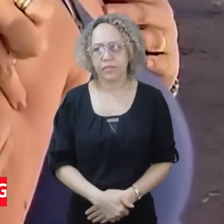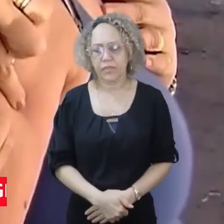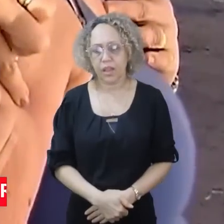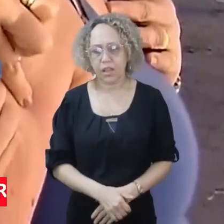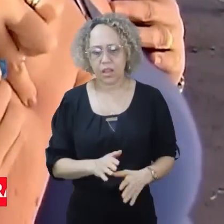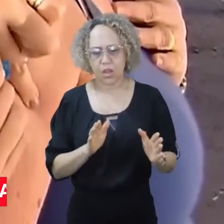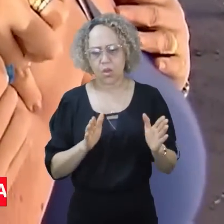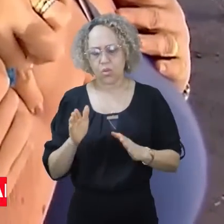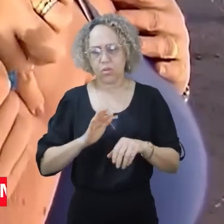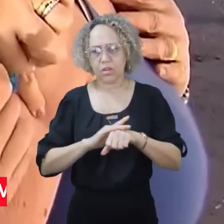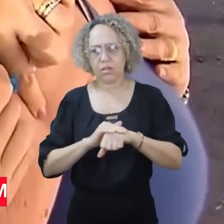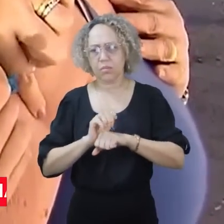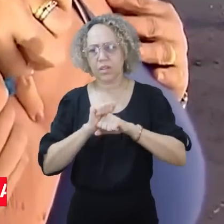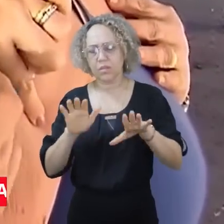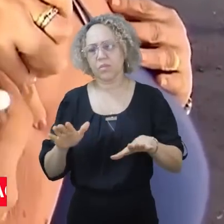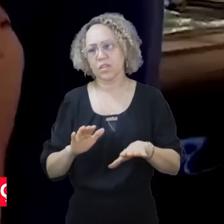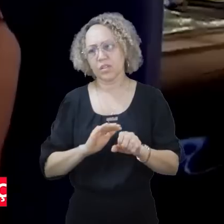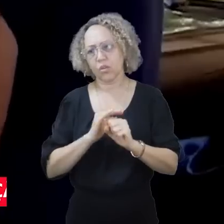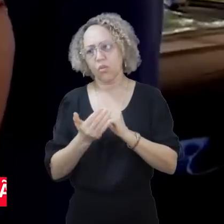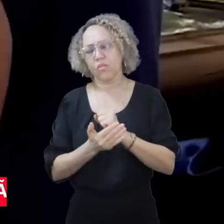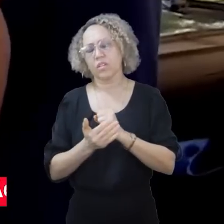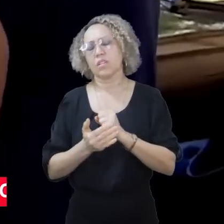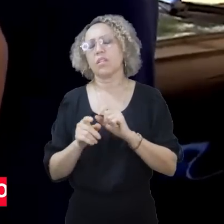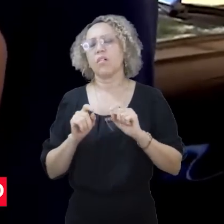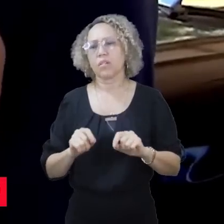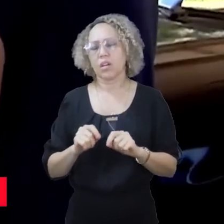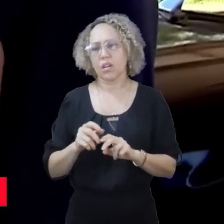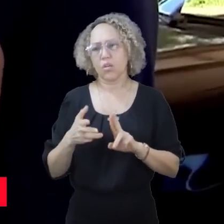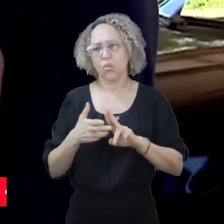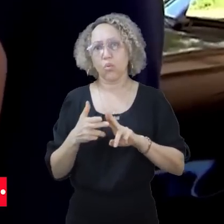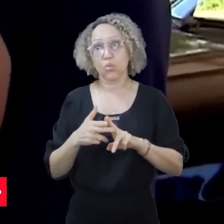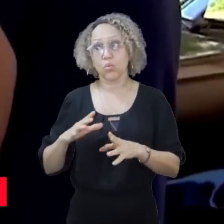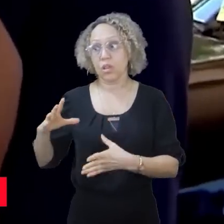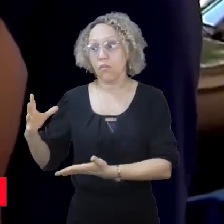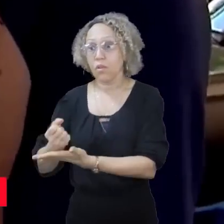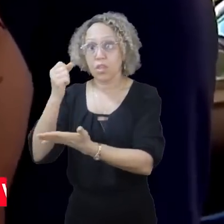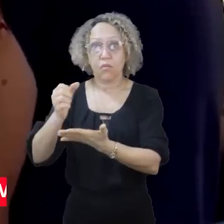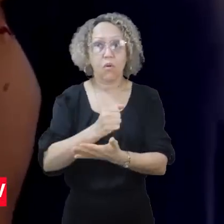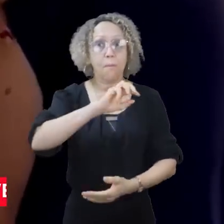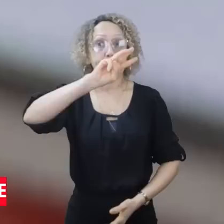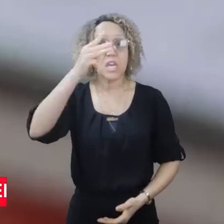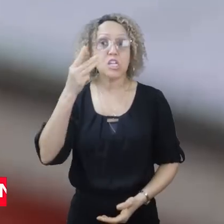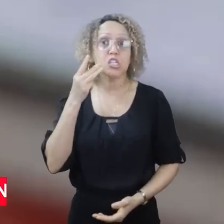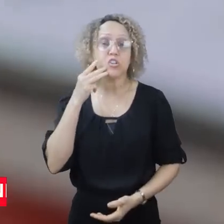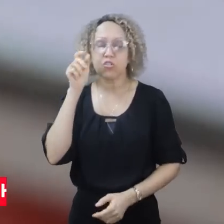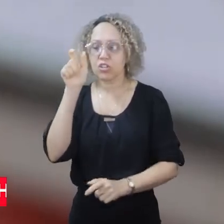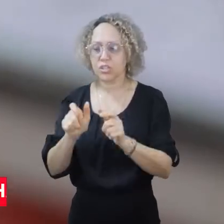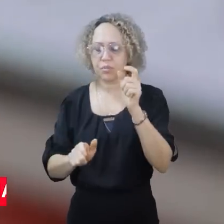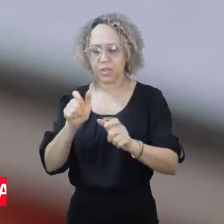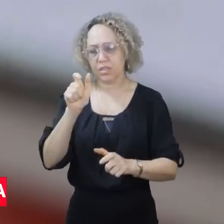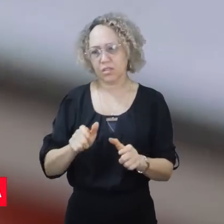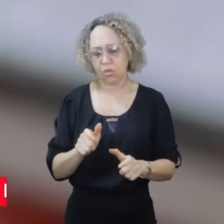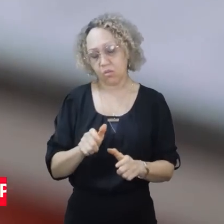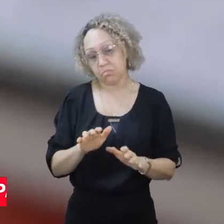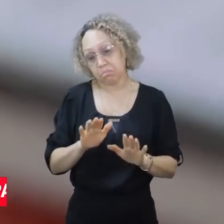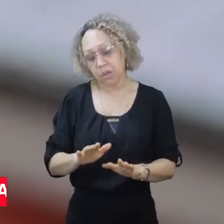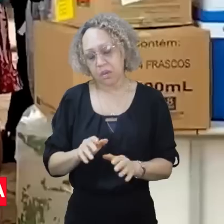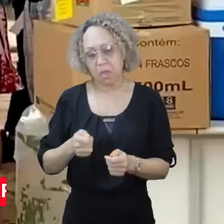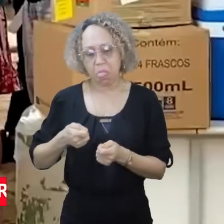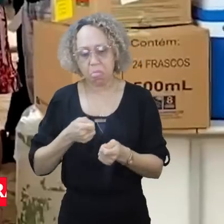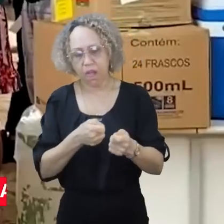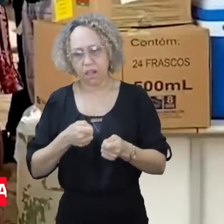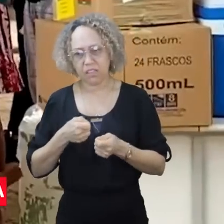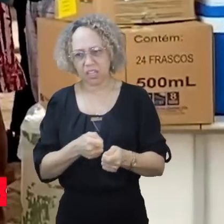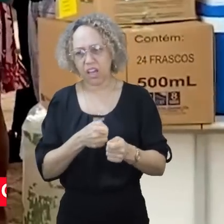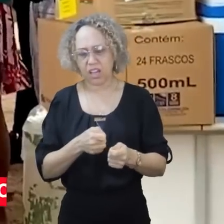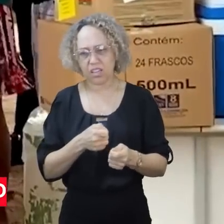Durante a pandemia da Covid-19, o SUS salvou milhões de vidas. Mesmo enfrentando ataques e desinformação, foi através